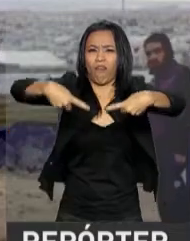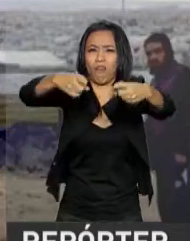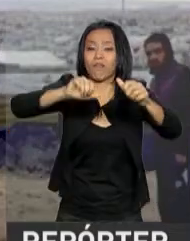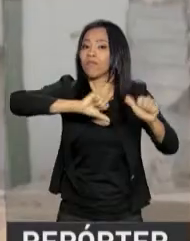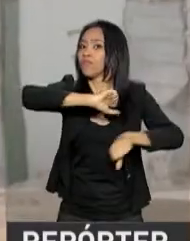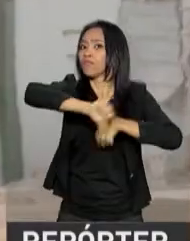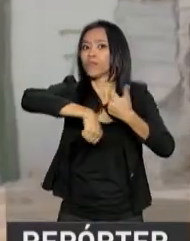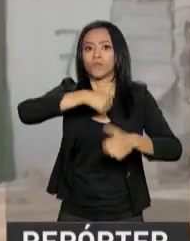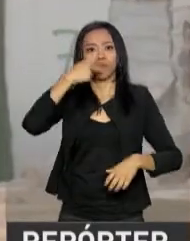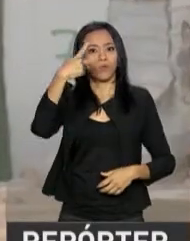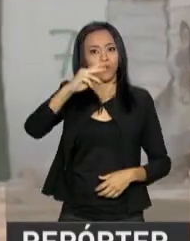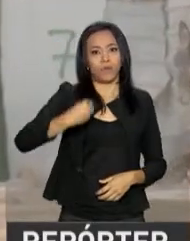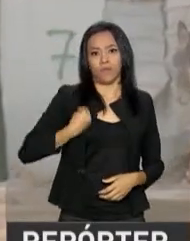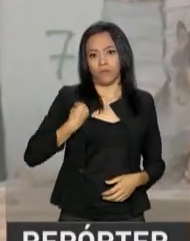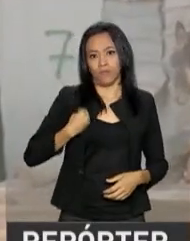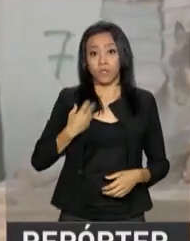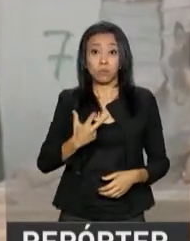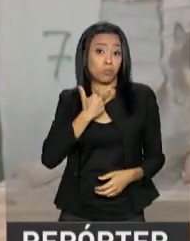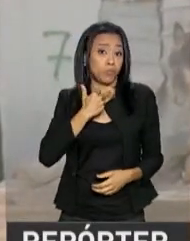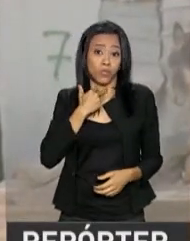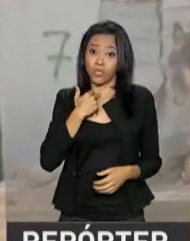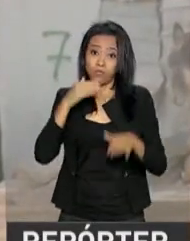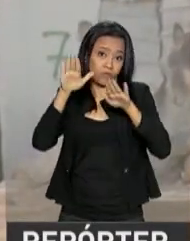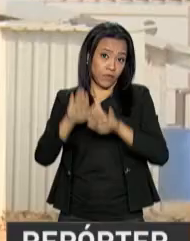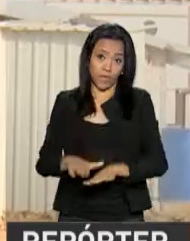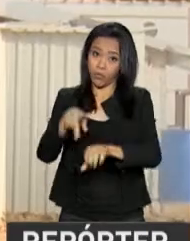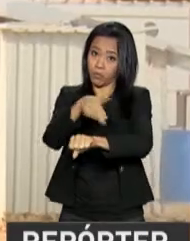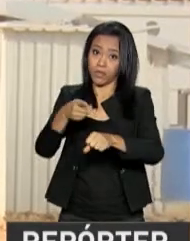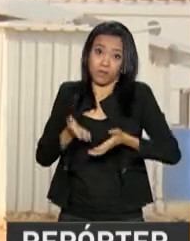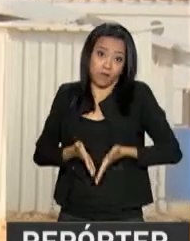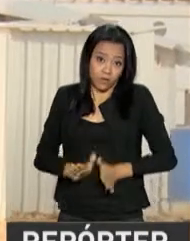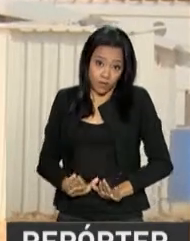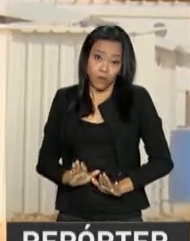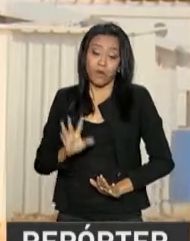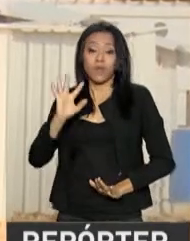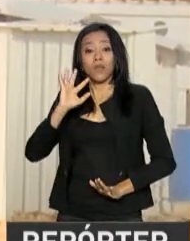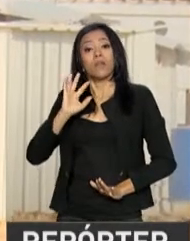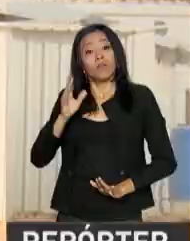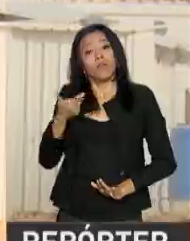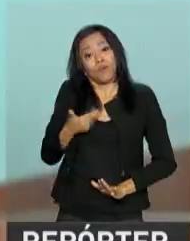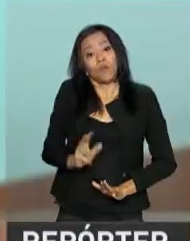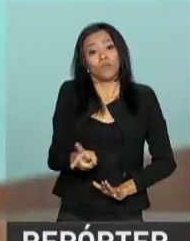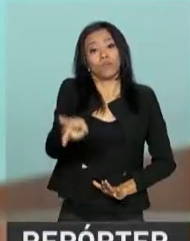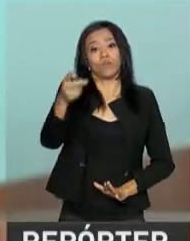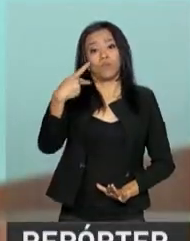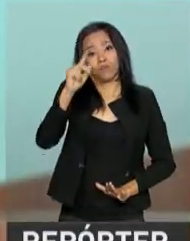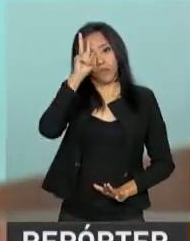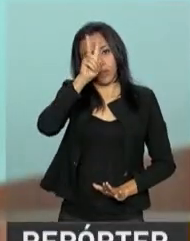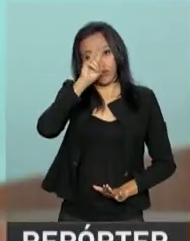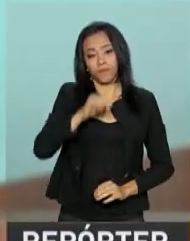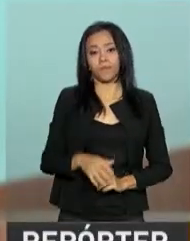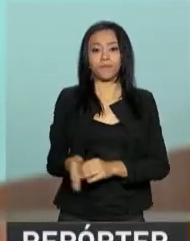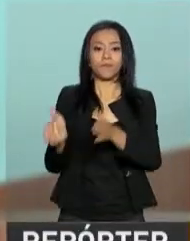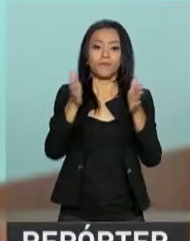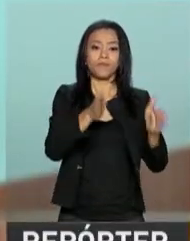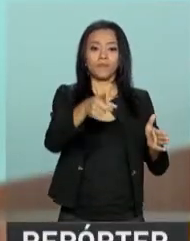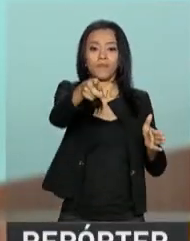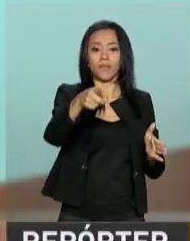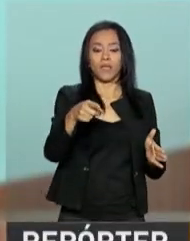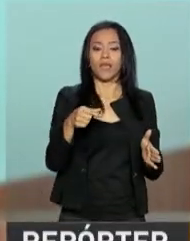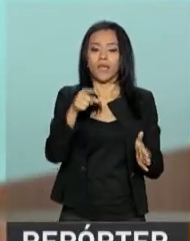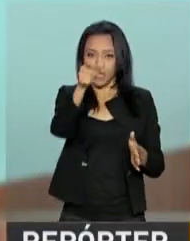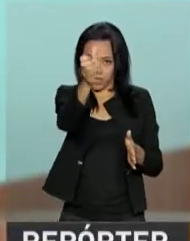comerciante ele já não podia continuar no país onde nasceu e construiu sua história a ganhar mais forte quando falta